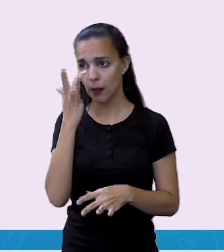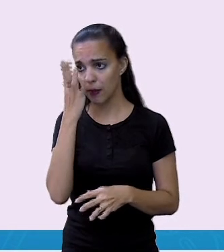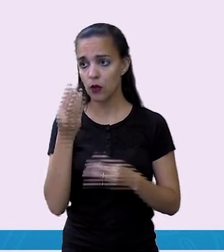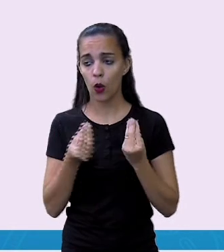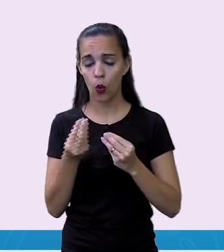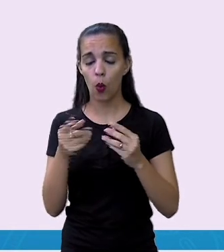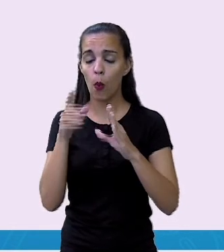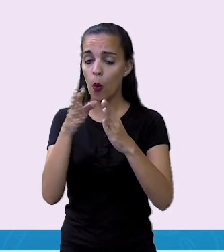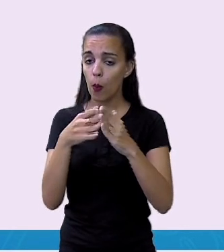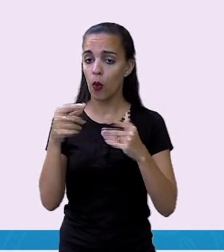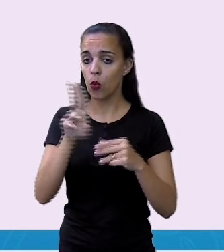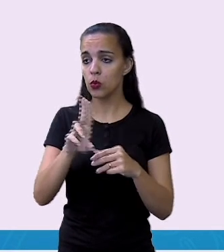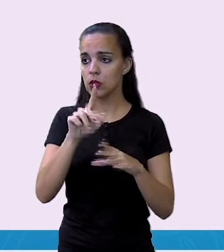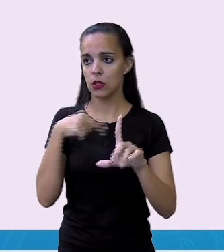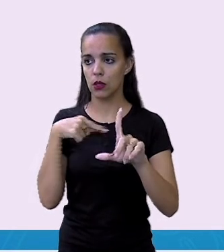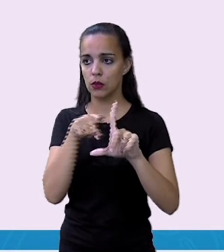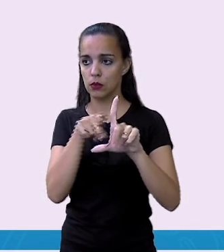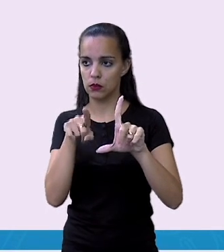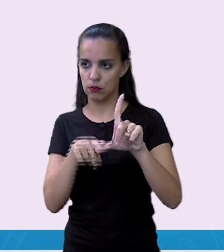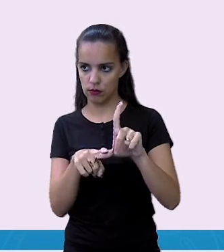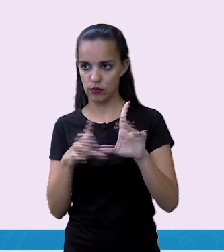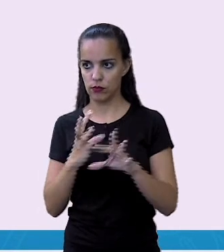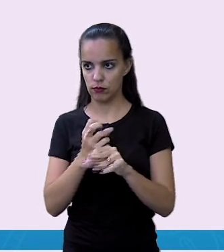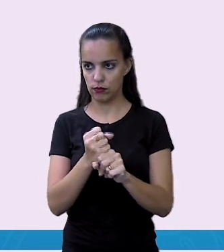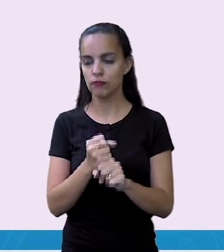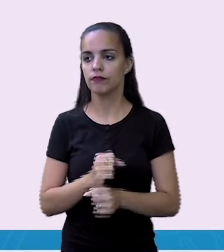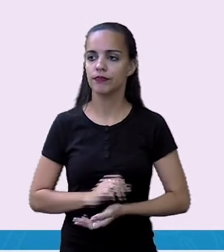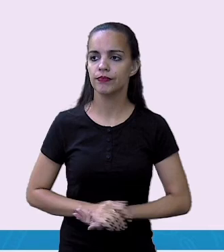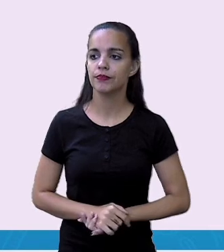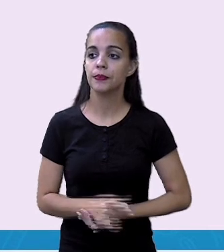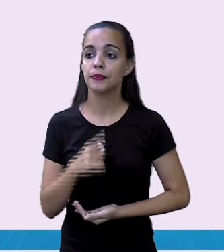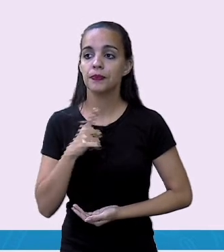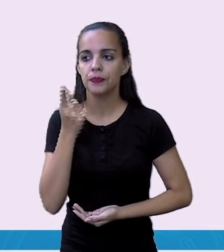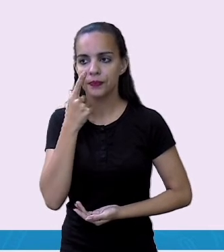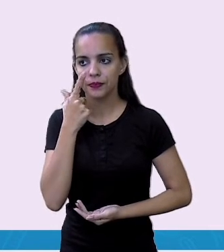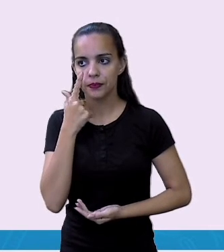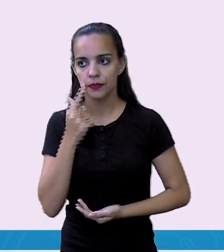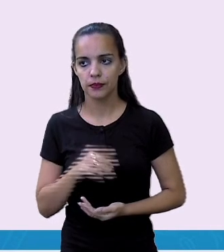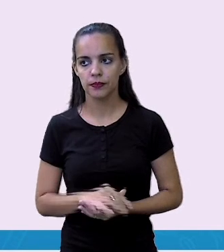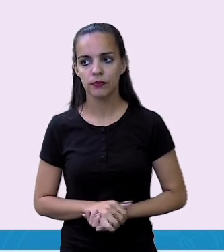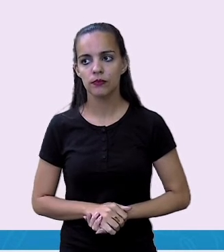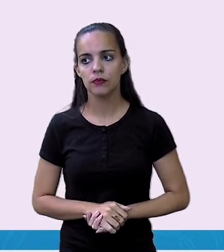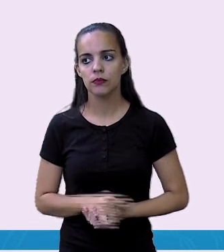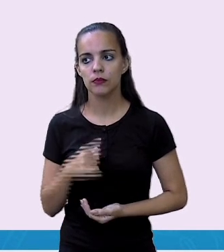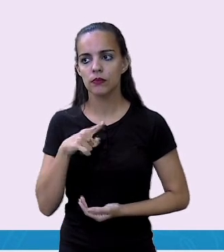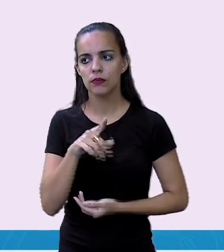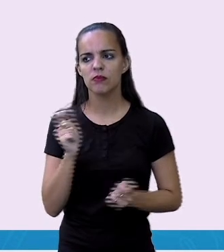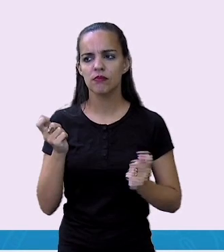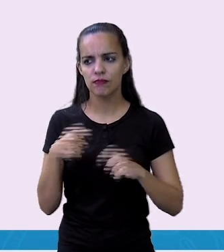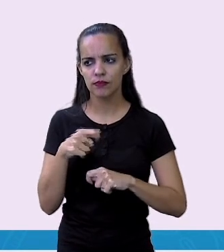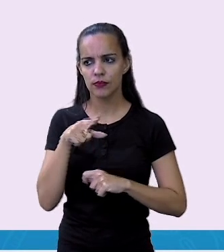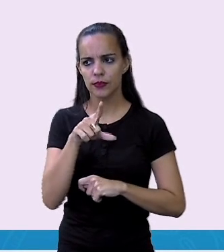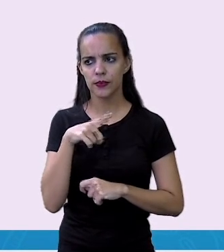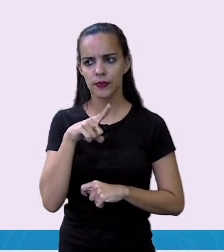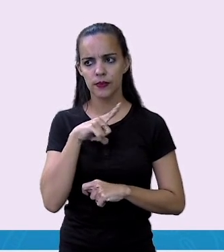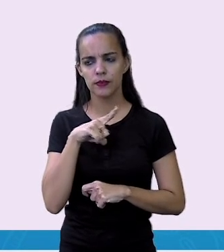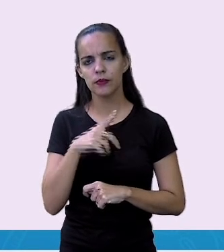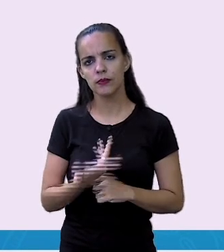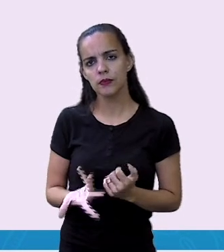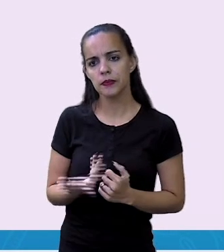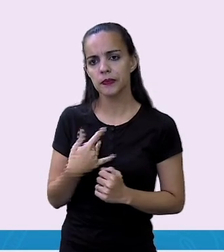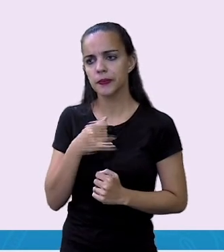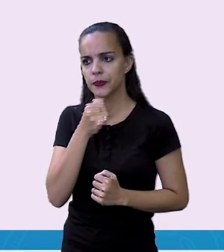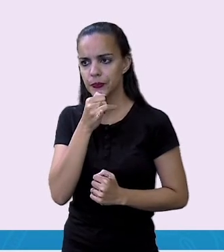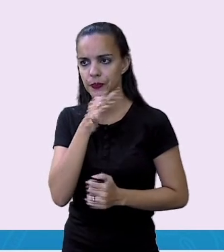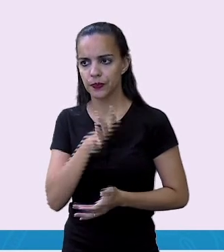Como? Esse rapaz, ele sabe a medida dele. Então, vamos supor que a minha medida fosse 1,69